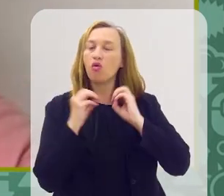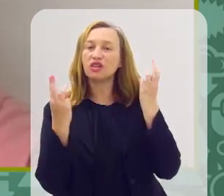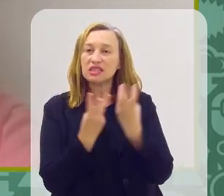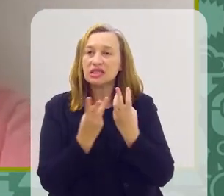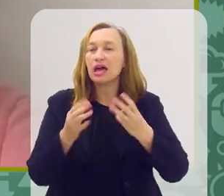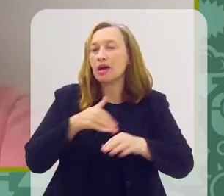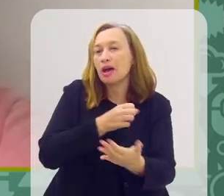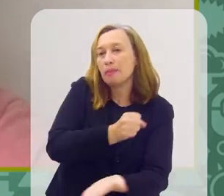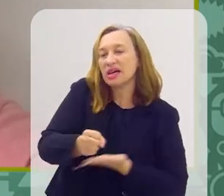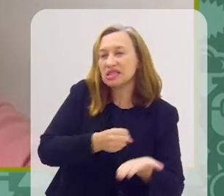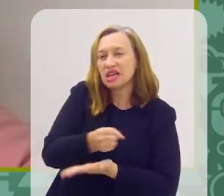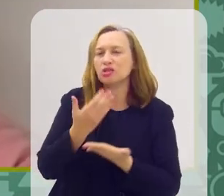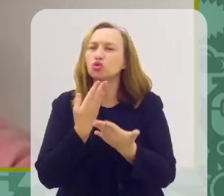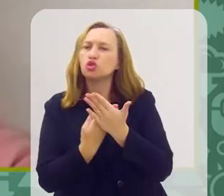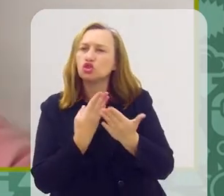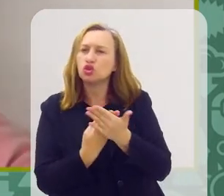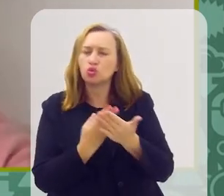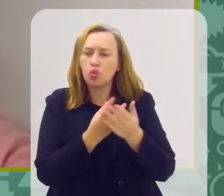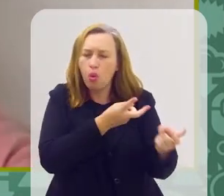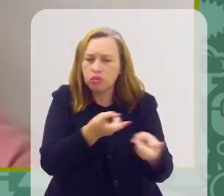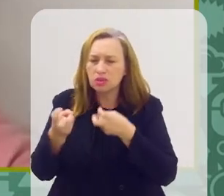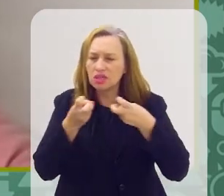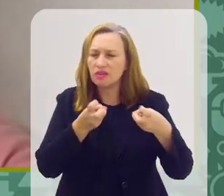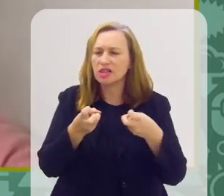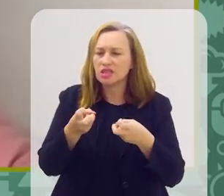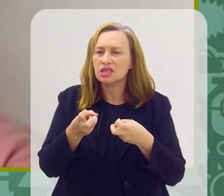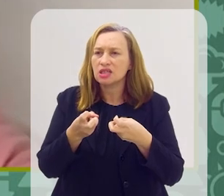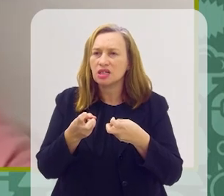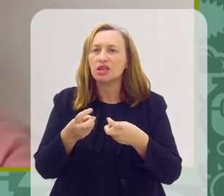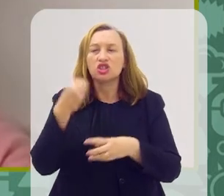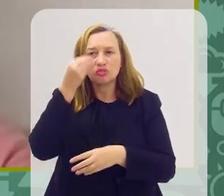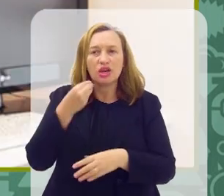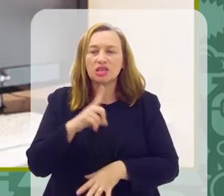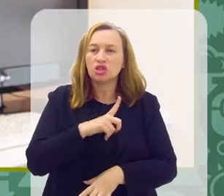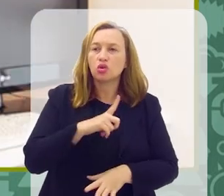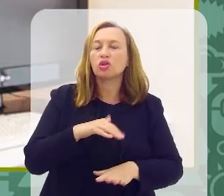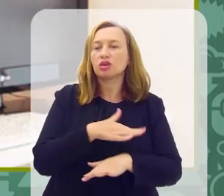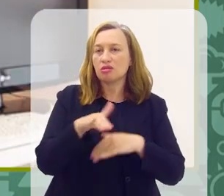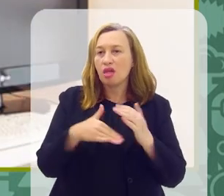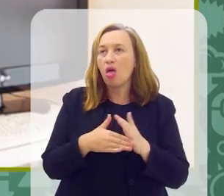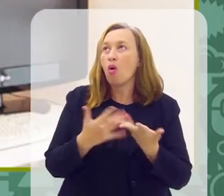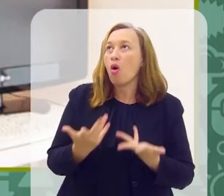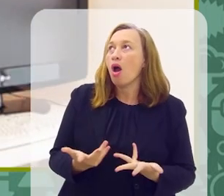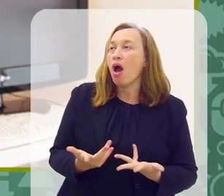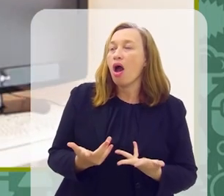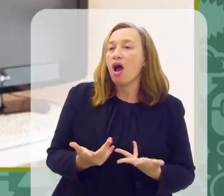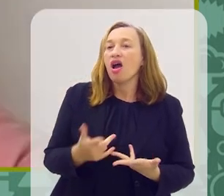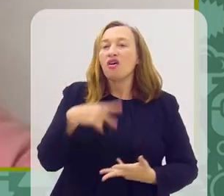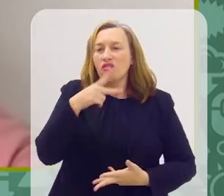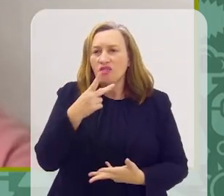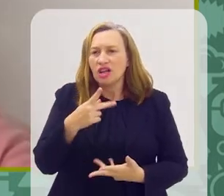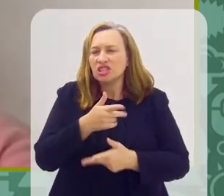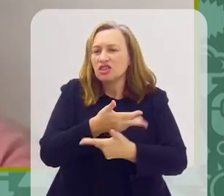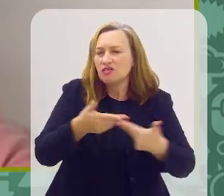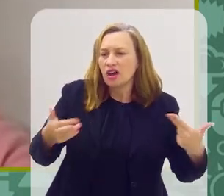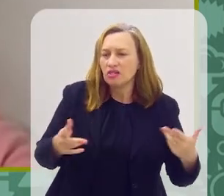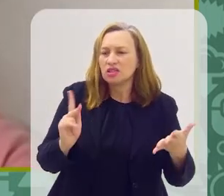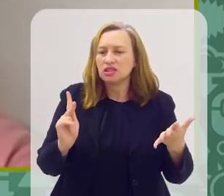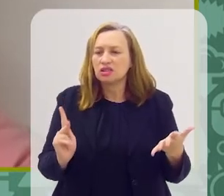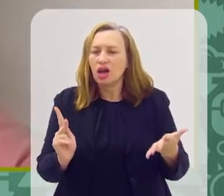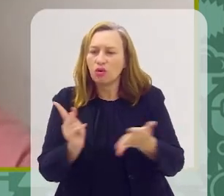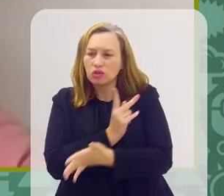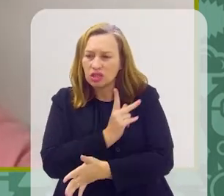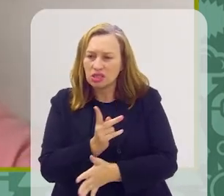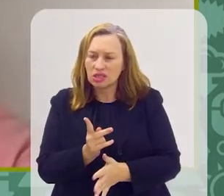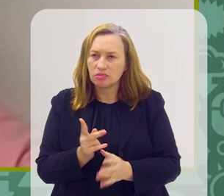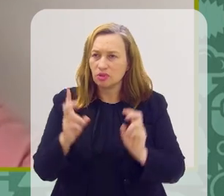minha oficina ela é baseada dentro de um estudo, dentro da minha observação e dentro dessa vivência toda que eu tenho. Ela fala sobre uma série de